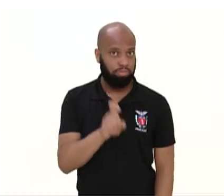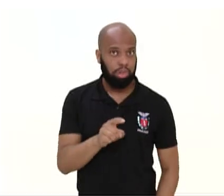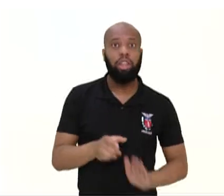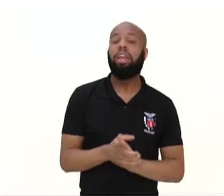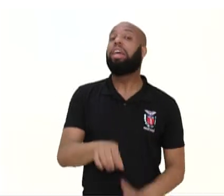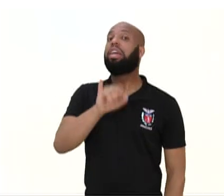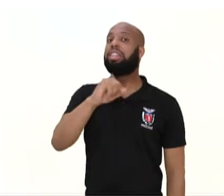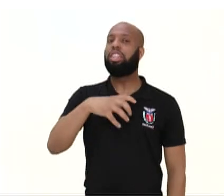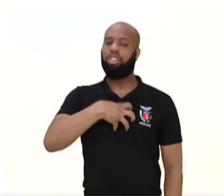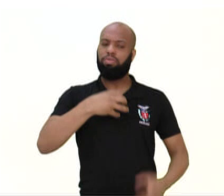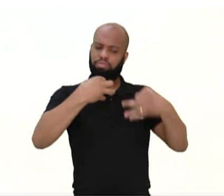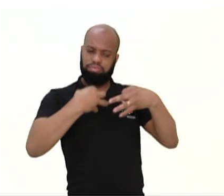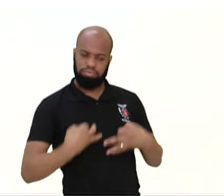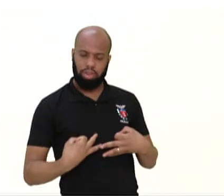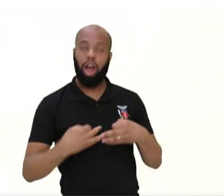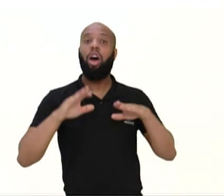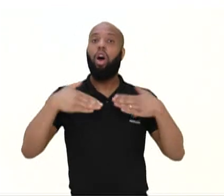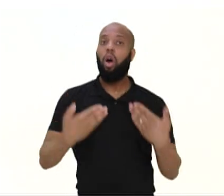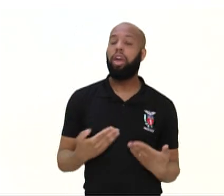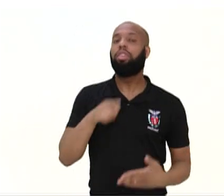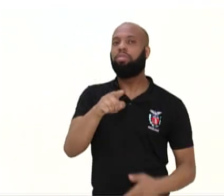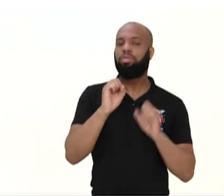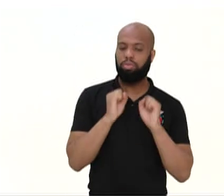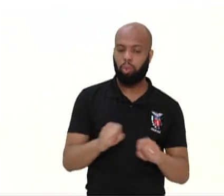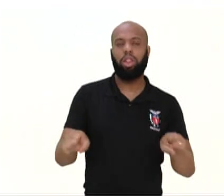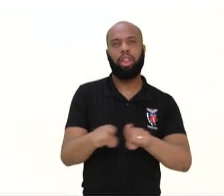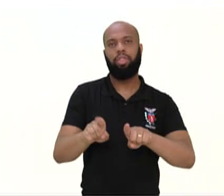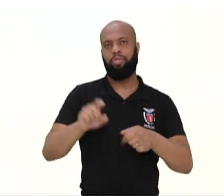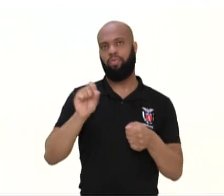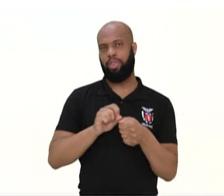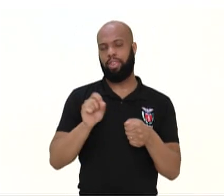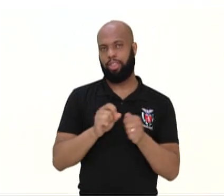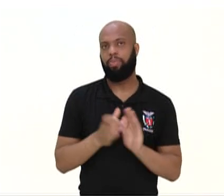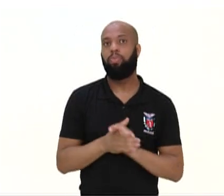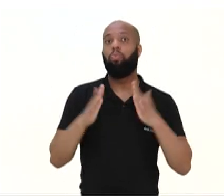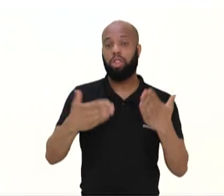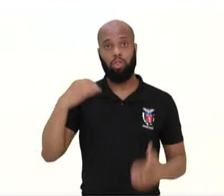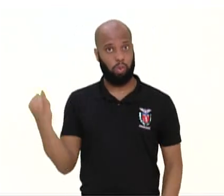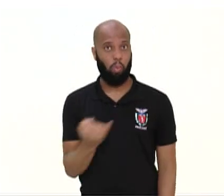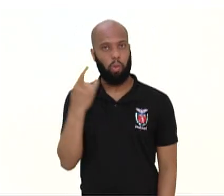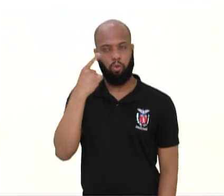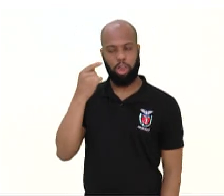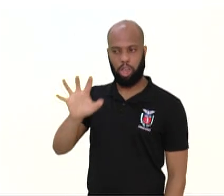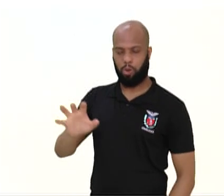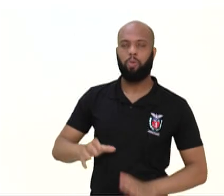Se for adequada, provavelmente você possa fazer. Então é importante considerar isso.